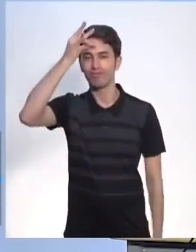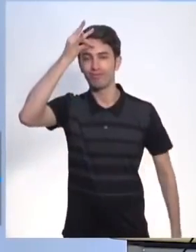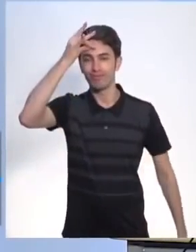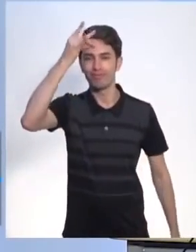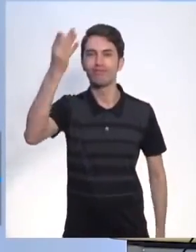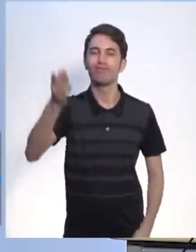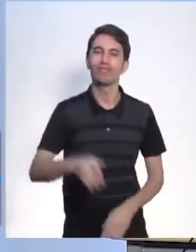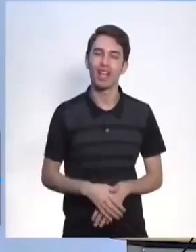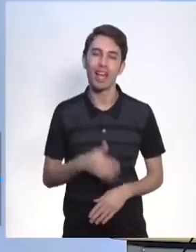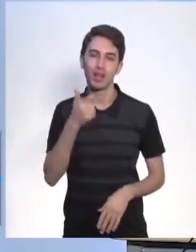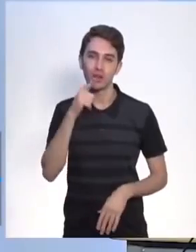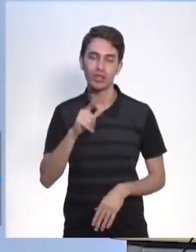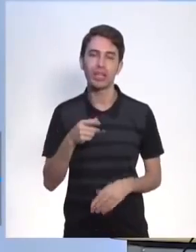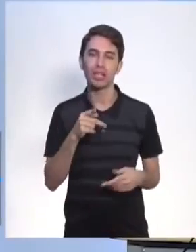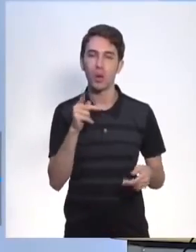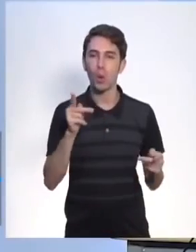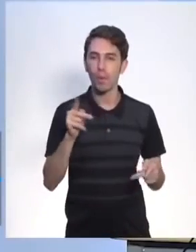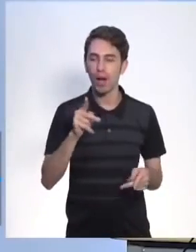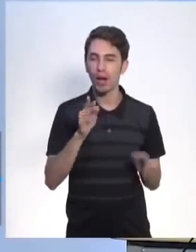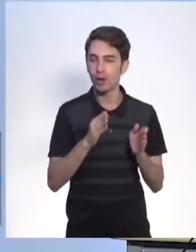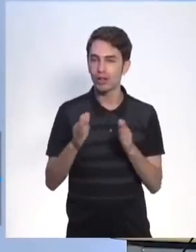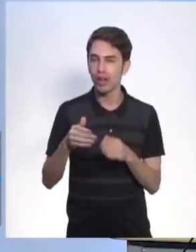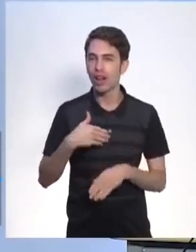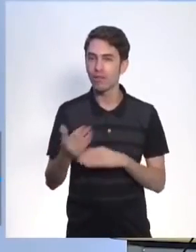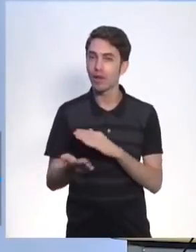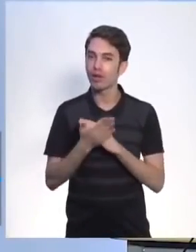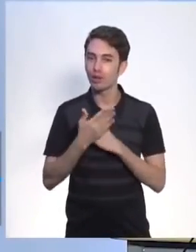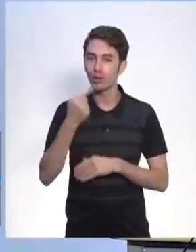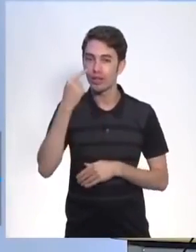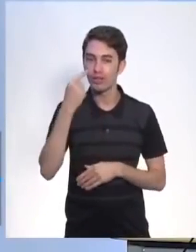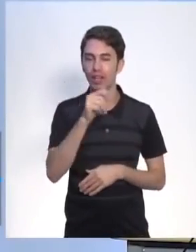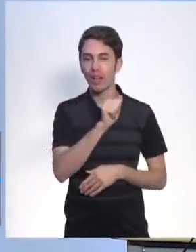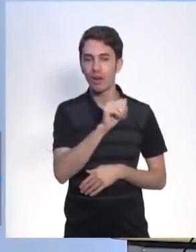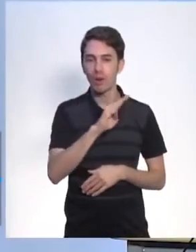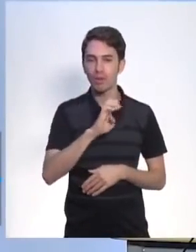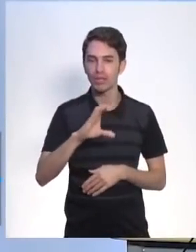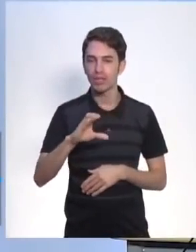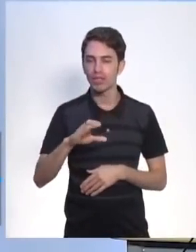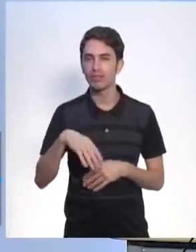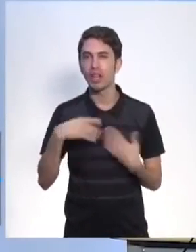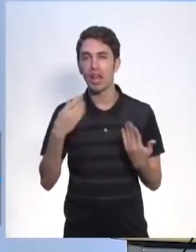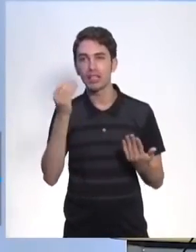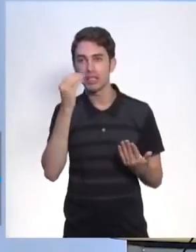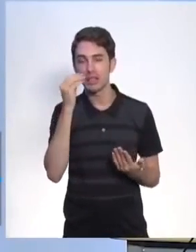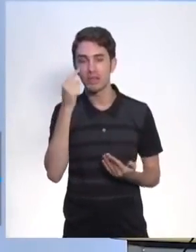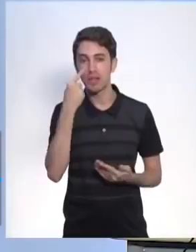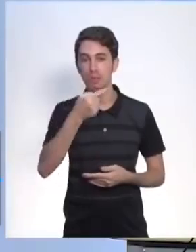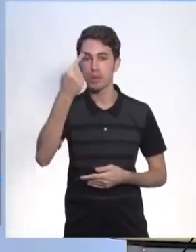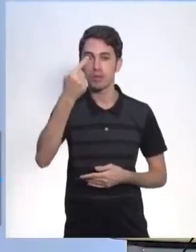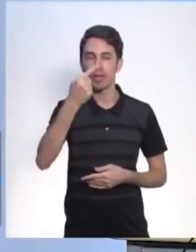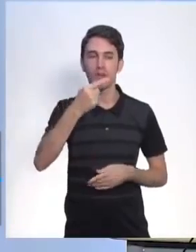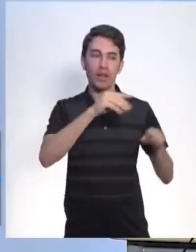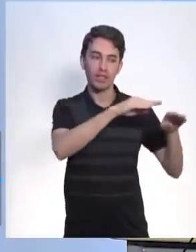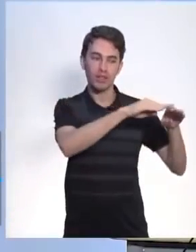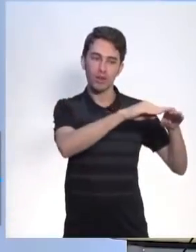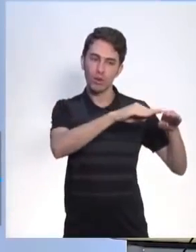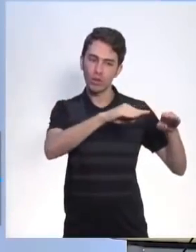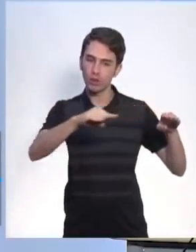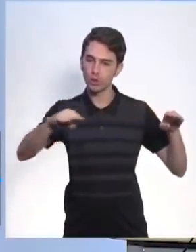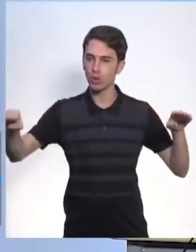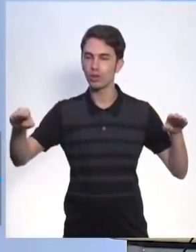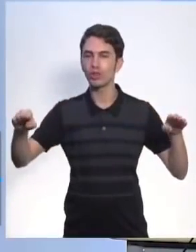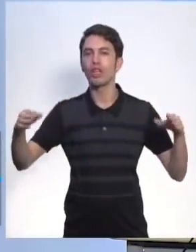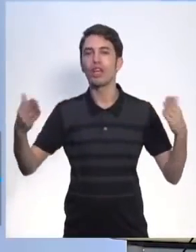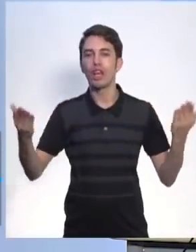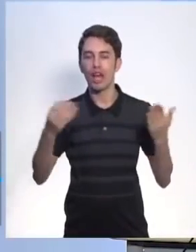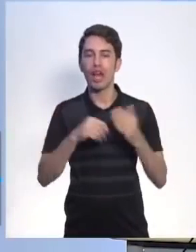do par ordenado é o valor X. Então, tenta ver primeiro o horizonte, né? Tenta ver primeiro o horizonte, depois a